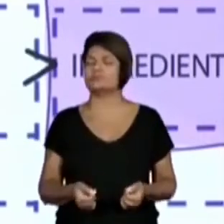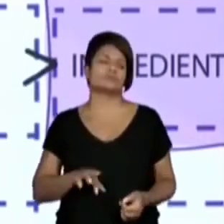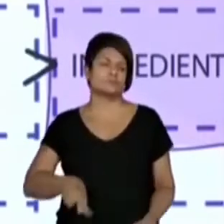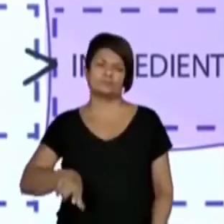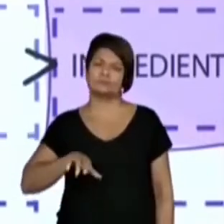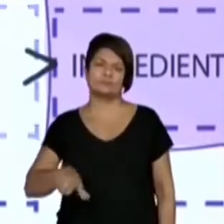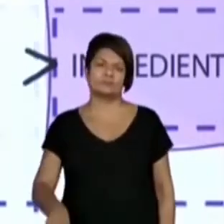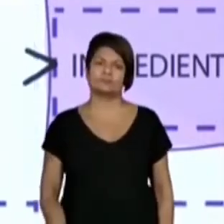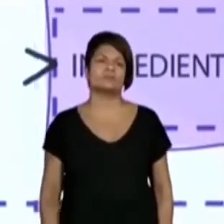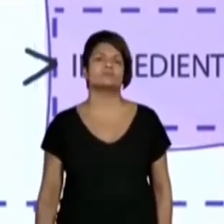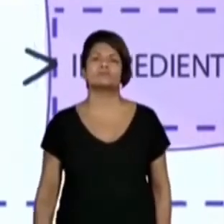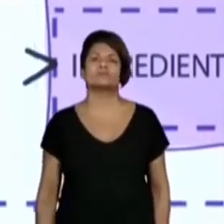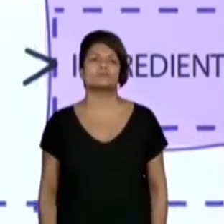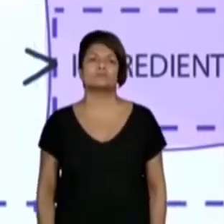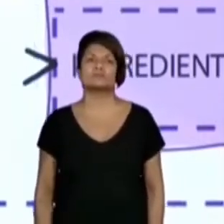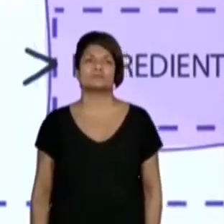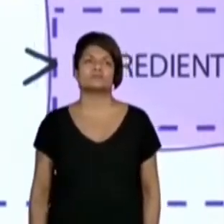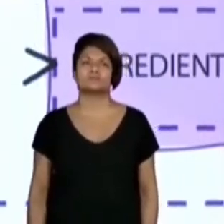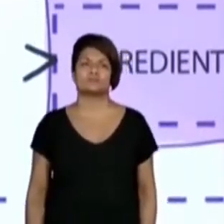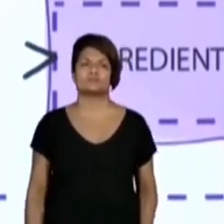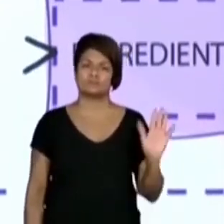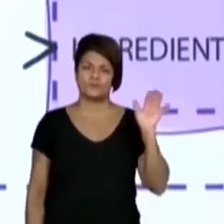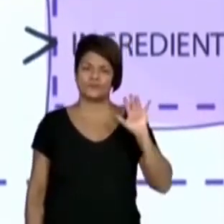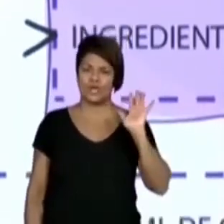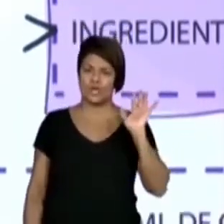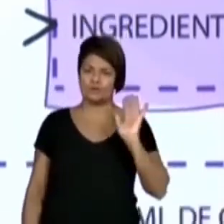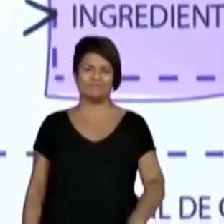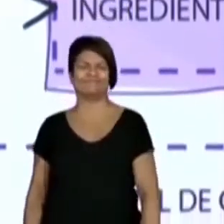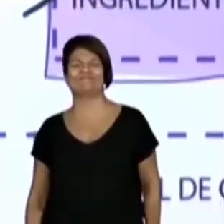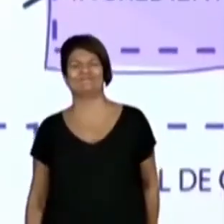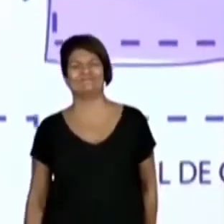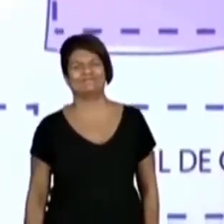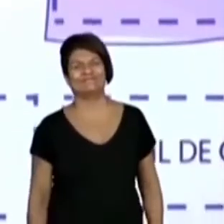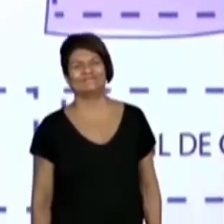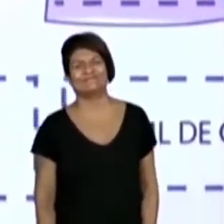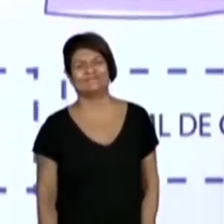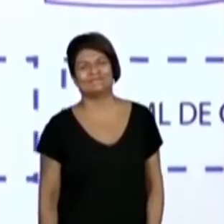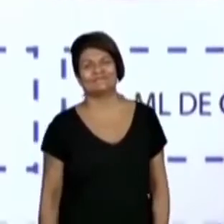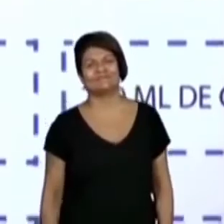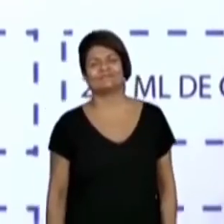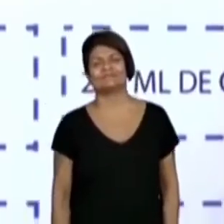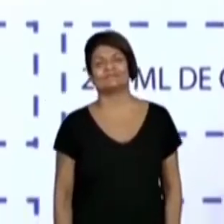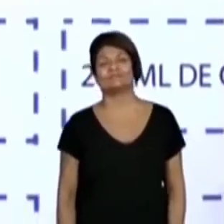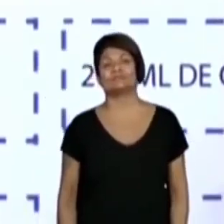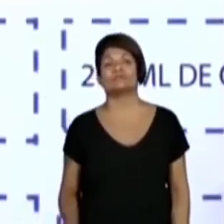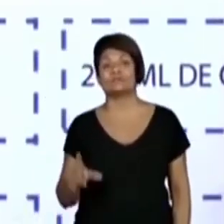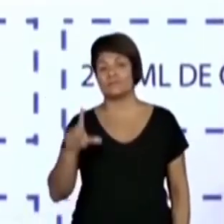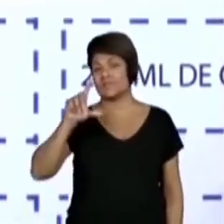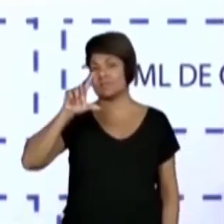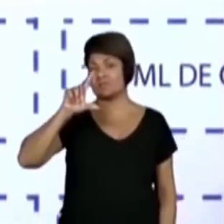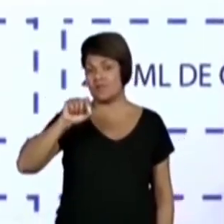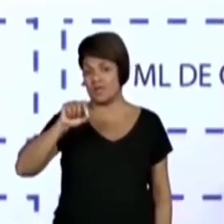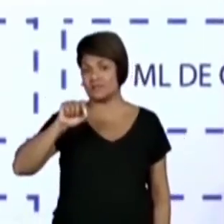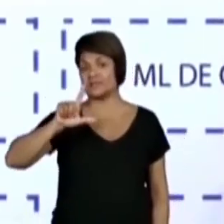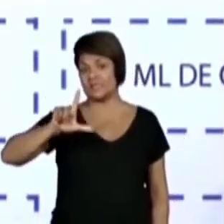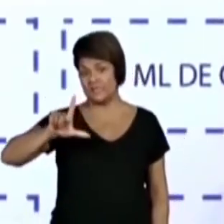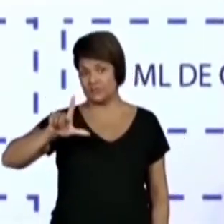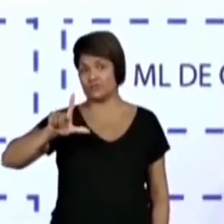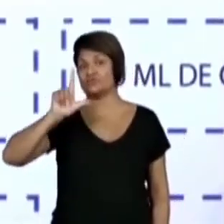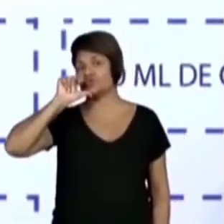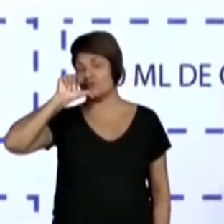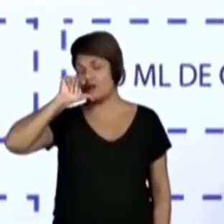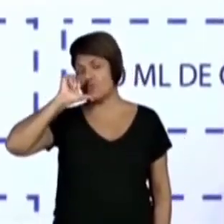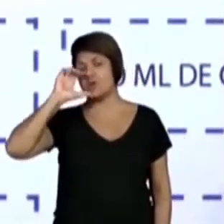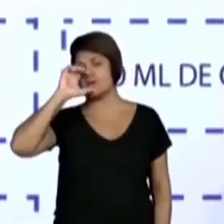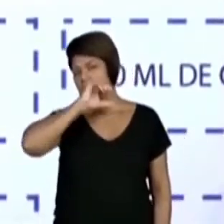é ingrediente. Podemos nos despedir dessa pecinha e deixar para depois. Em seguida, vem 10 litros